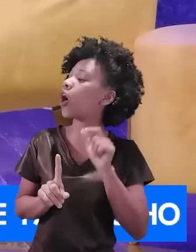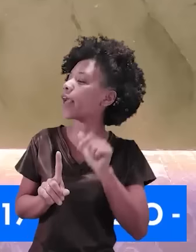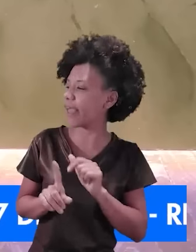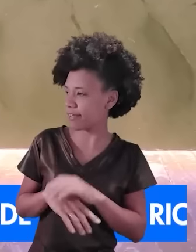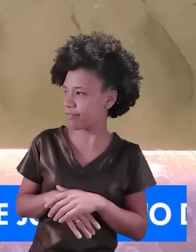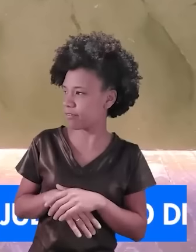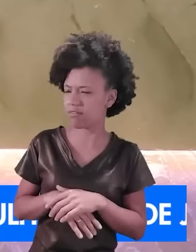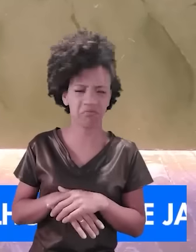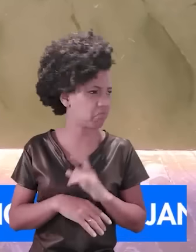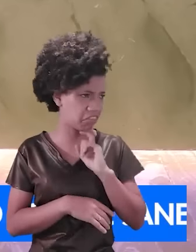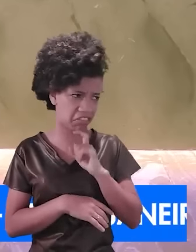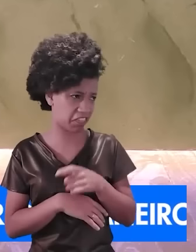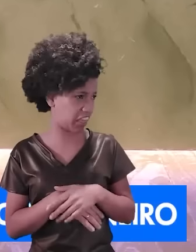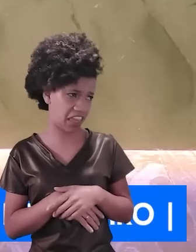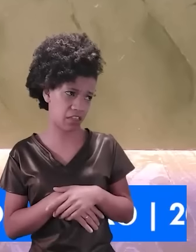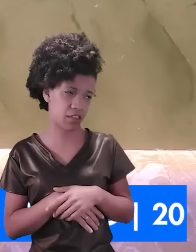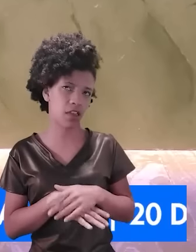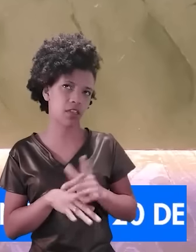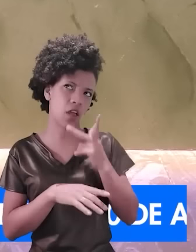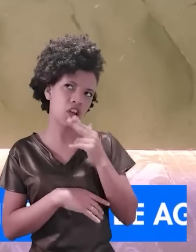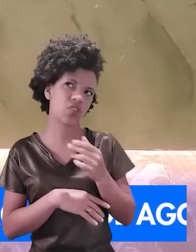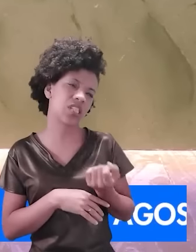agora na sua vida ninguém